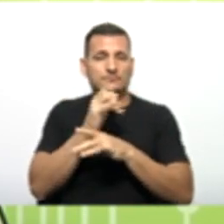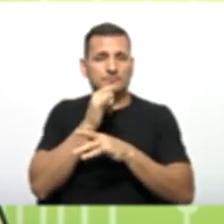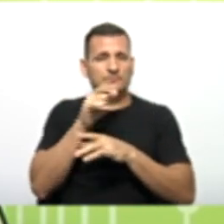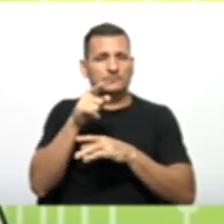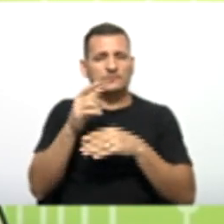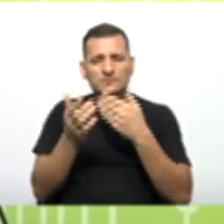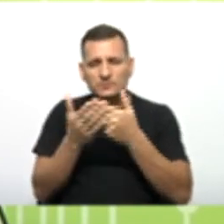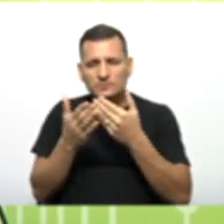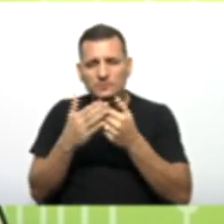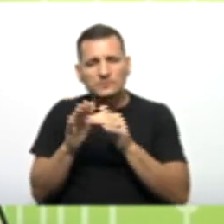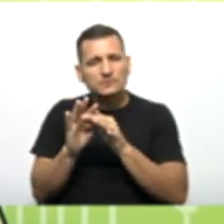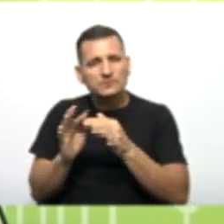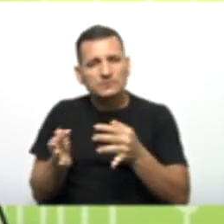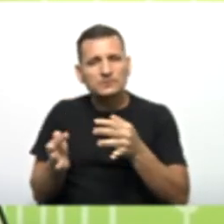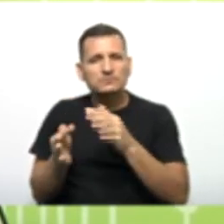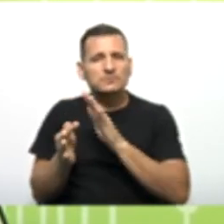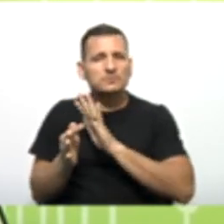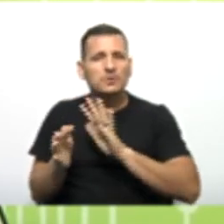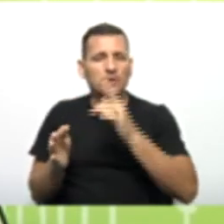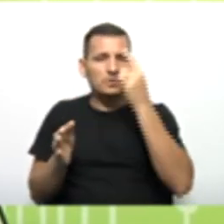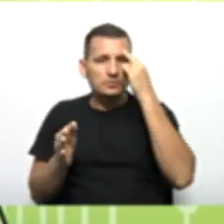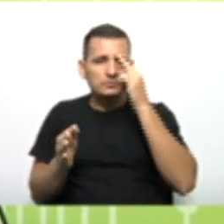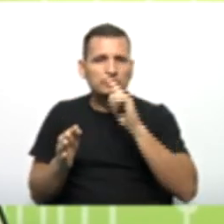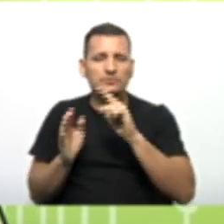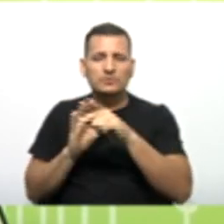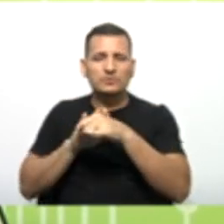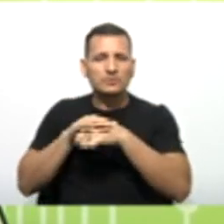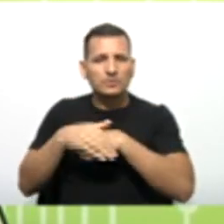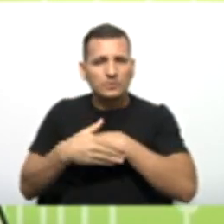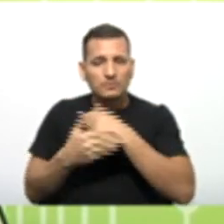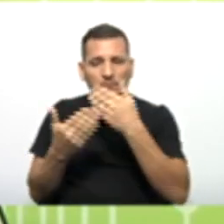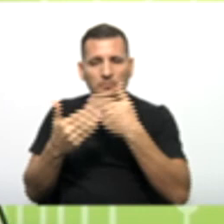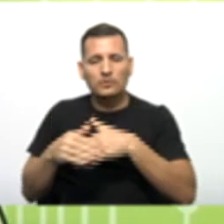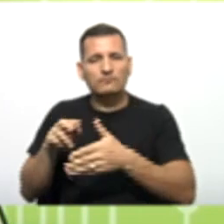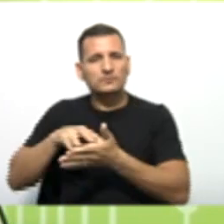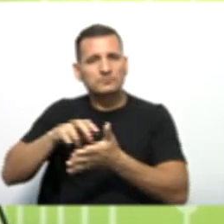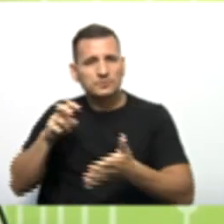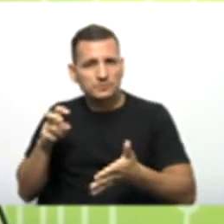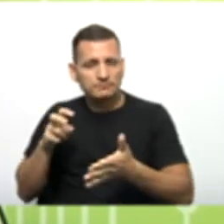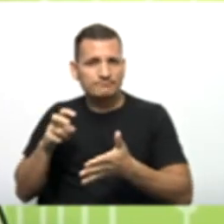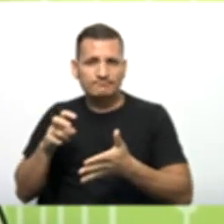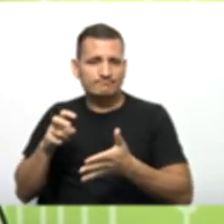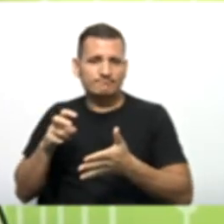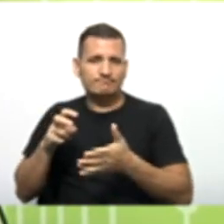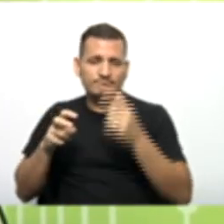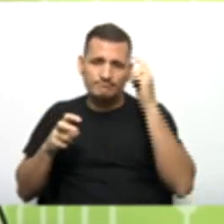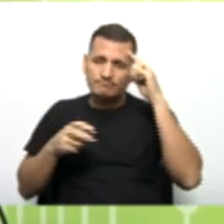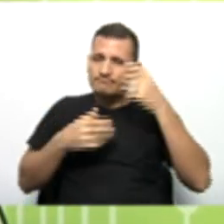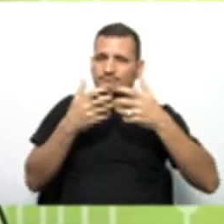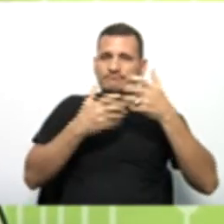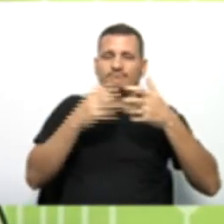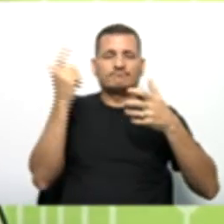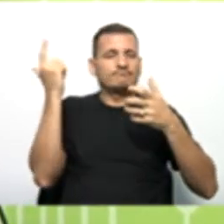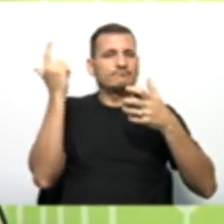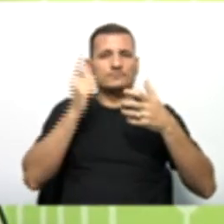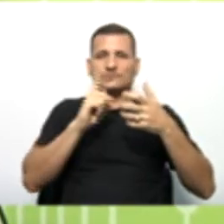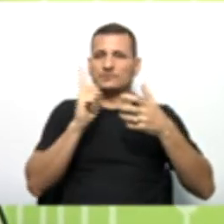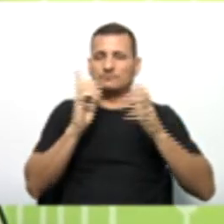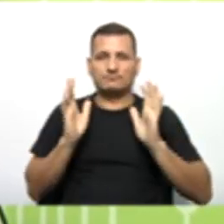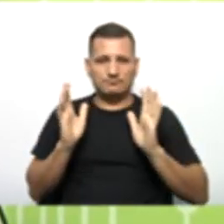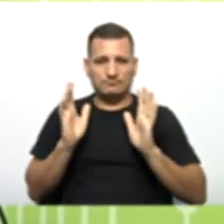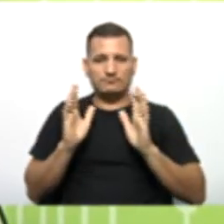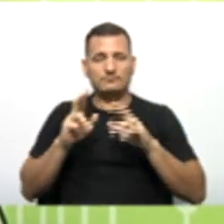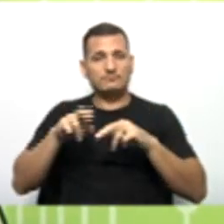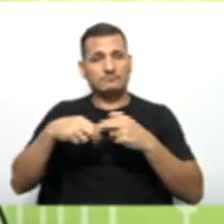superficial só um dia antes à noite a prova de manhã ele não conseguiu ainda processar tudo é